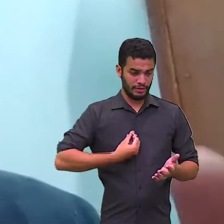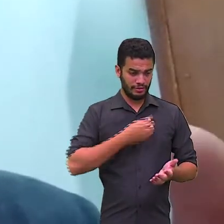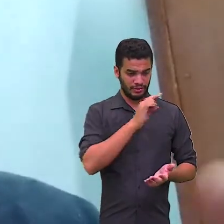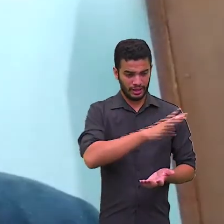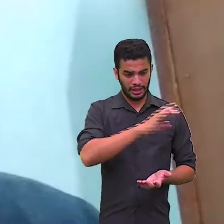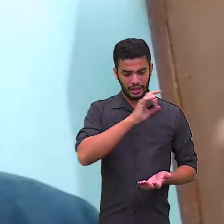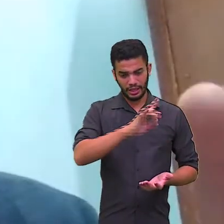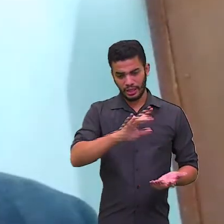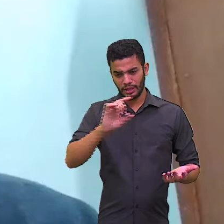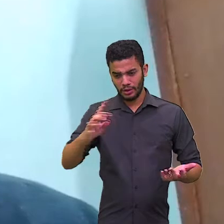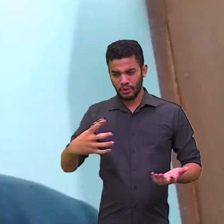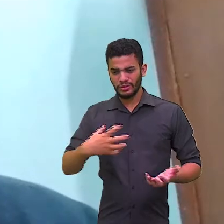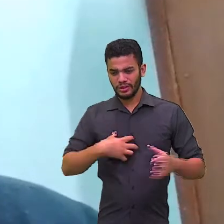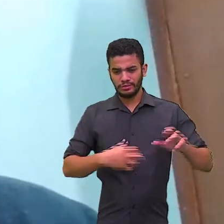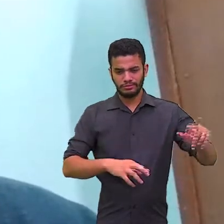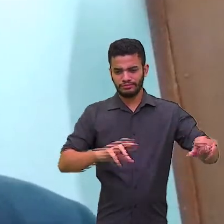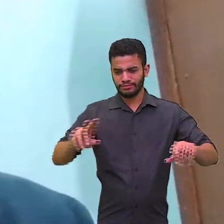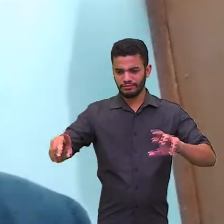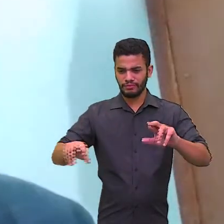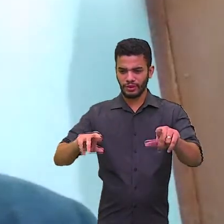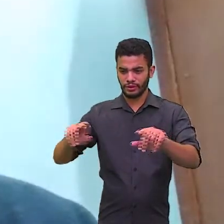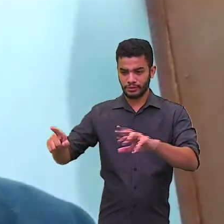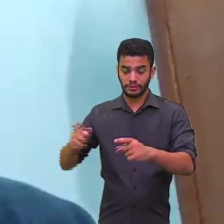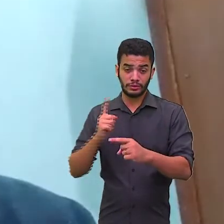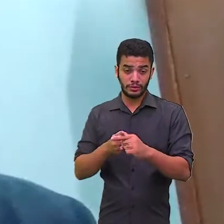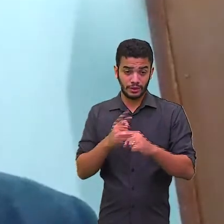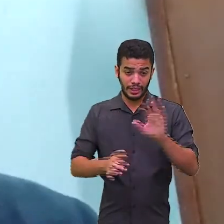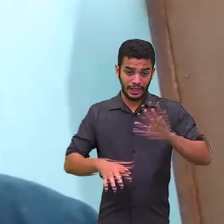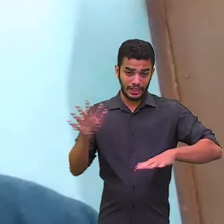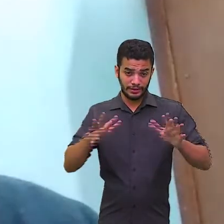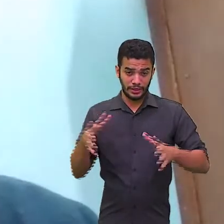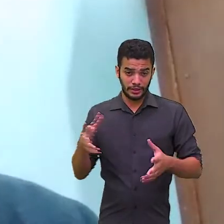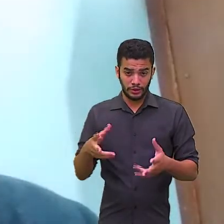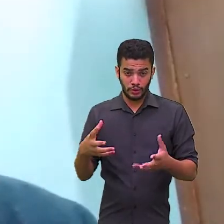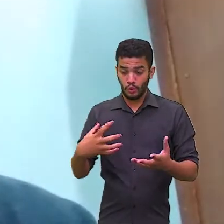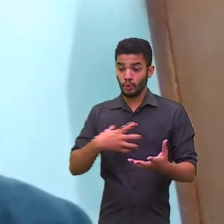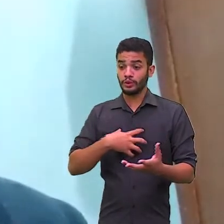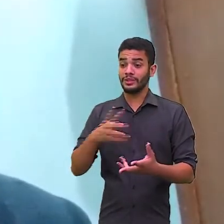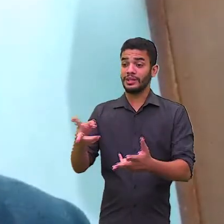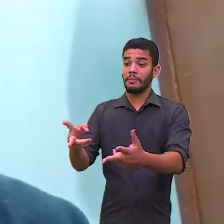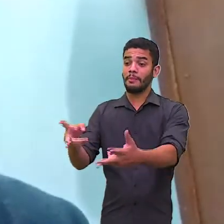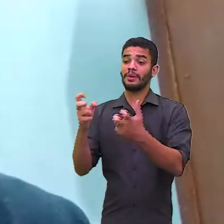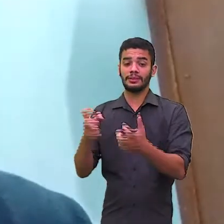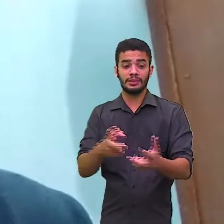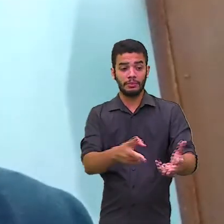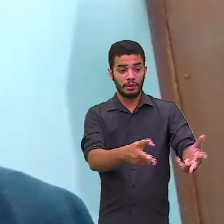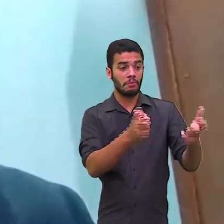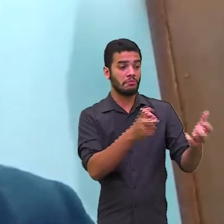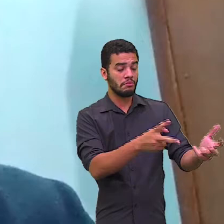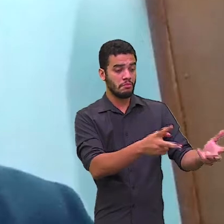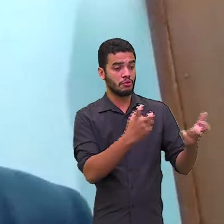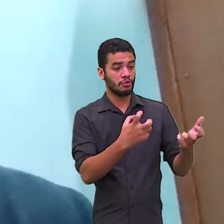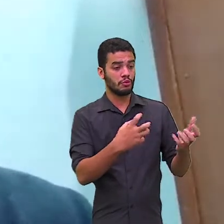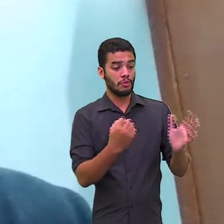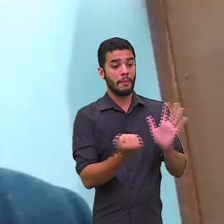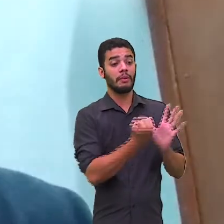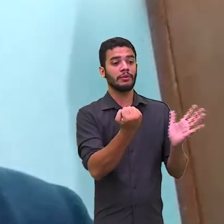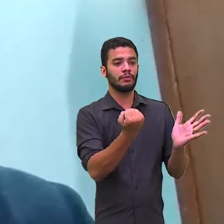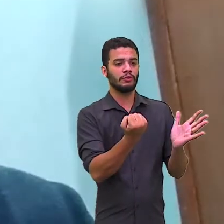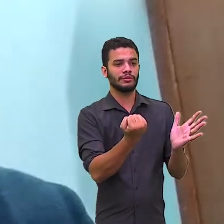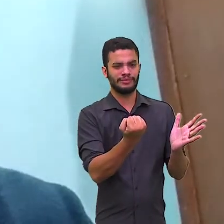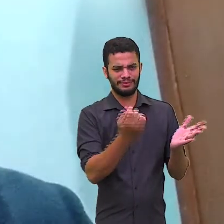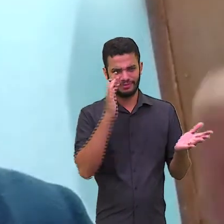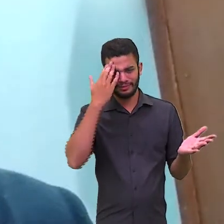história do referencial cultural, ou se vocês quiserem, do patrimônio cultural, diferente. Manter